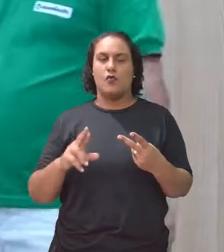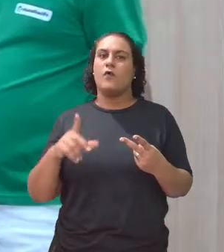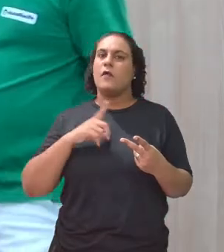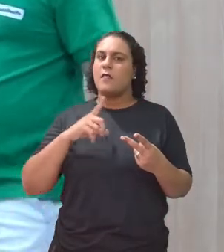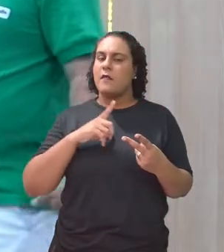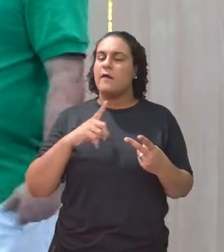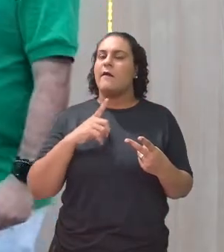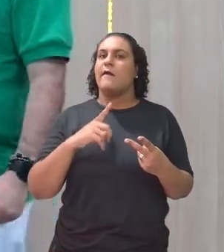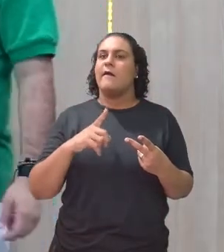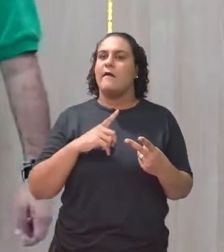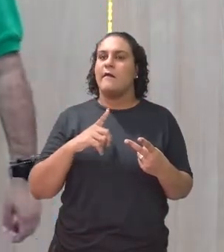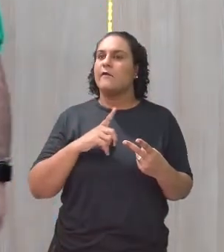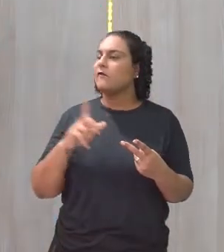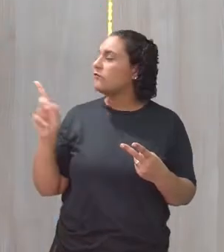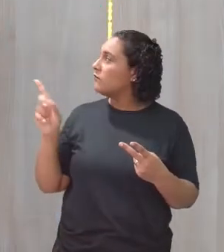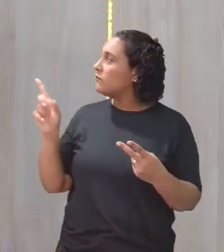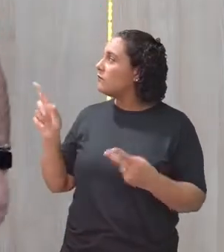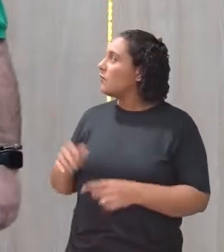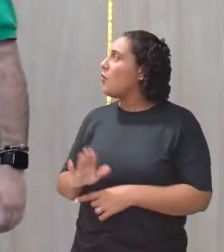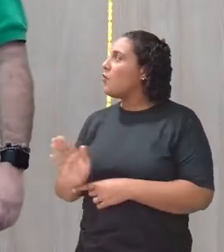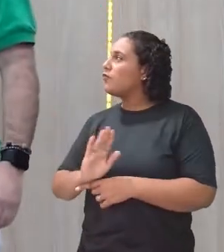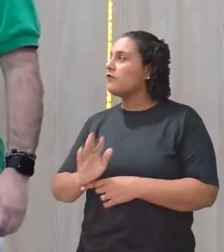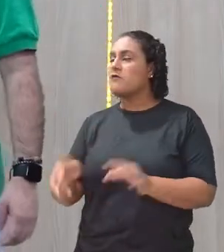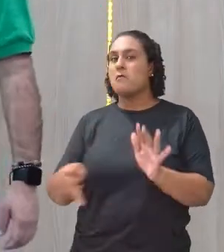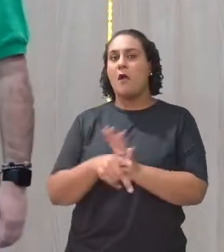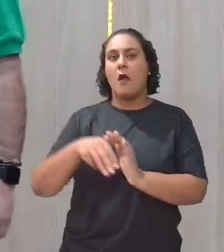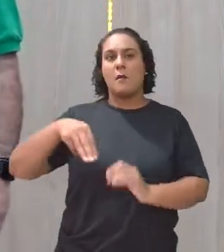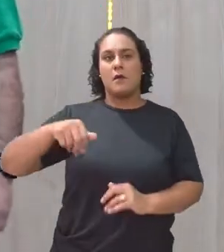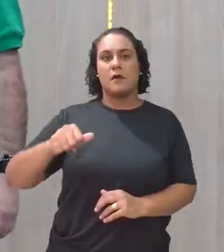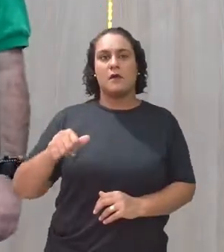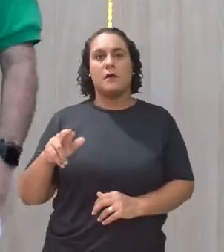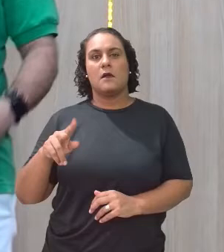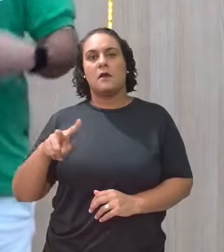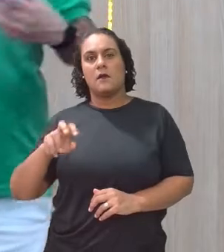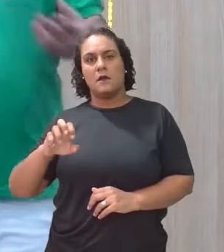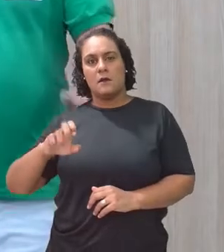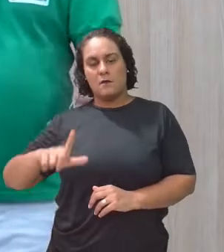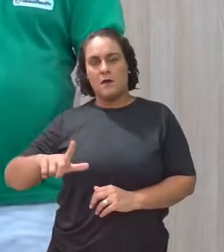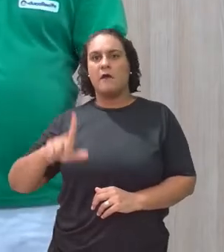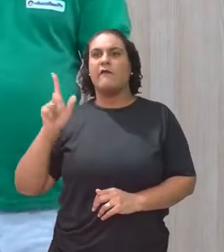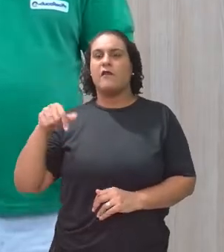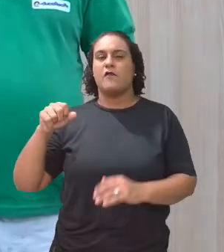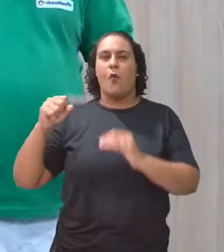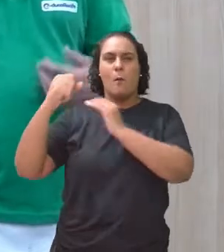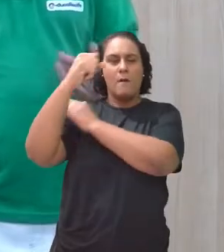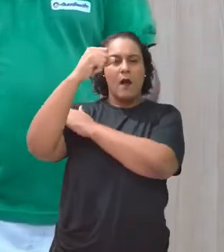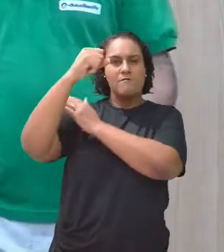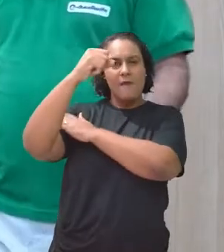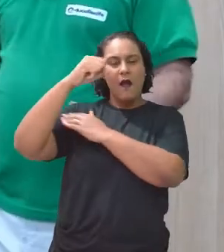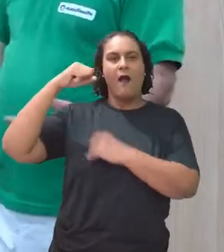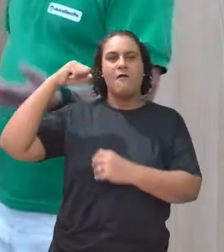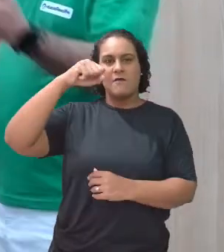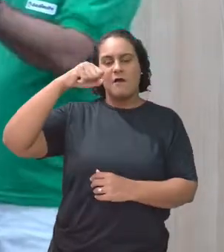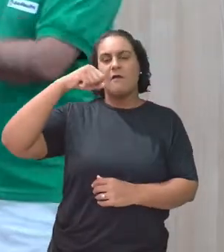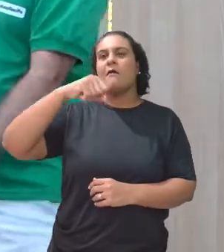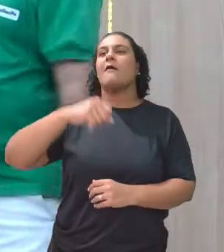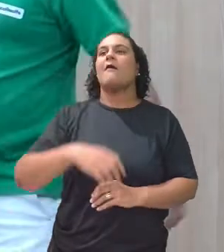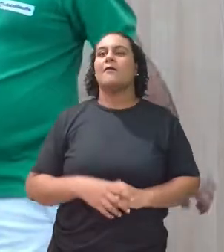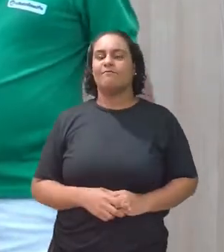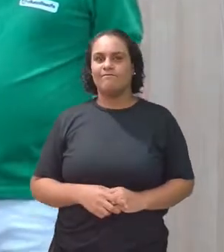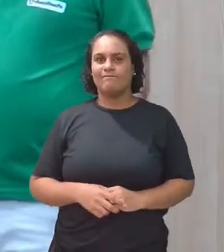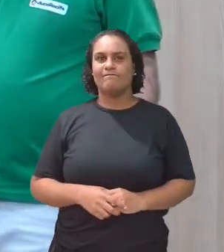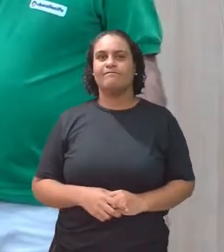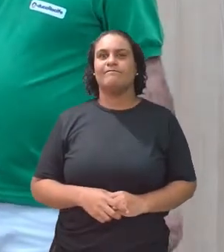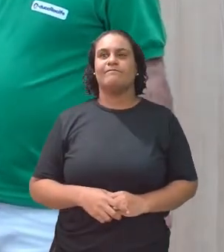ele virou o Thor, o deus do trovão, né, ele virou um super-herói da Marvel aí também, né? O próprio Odin